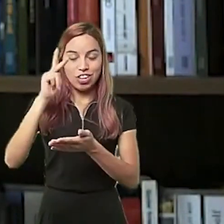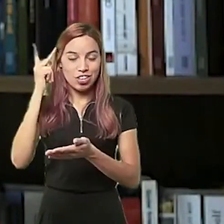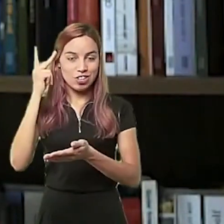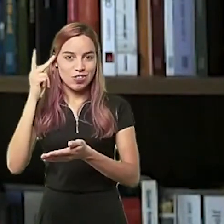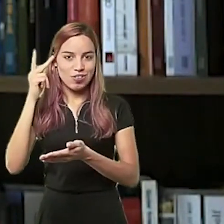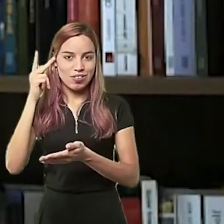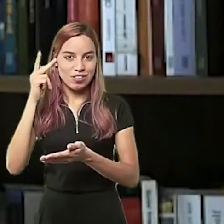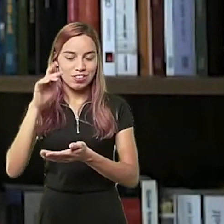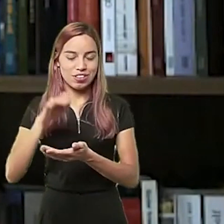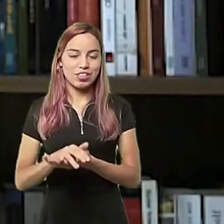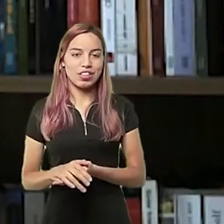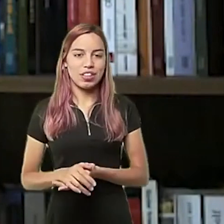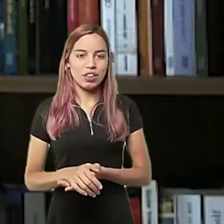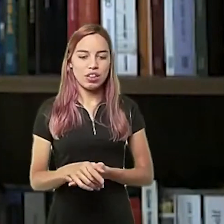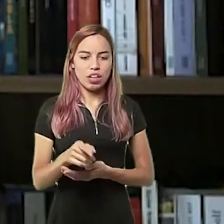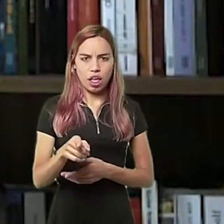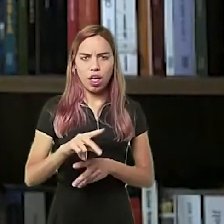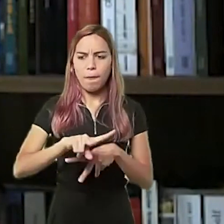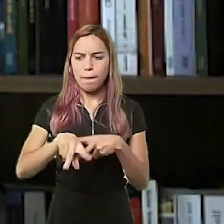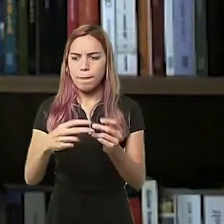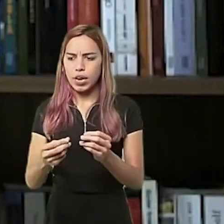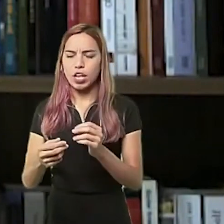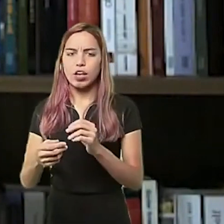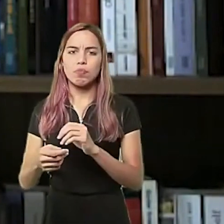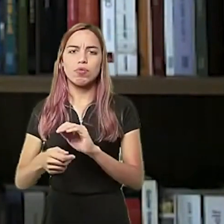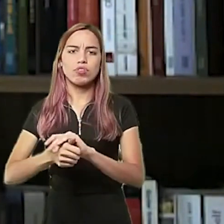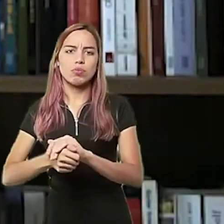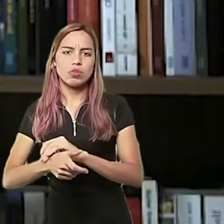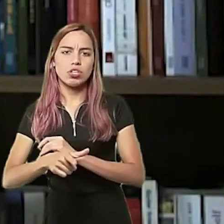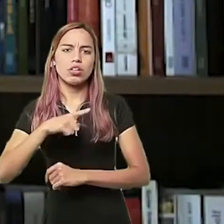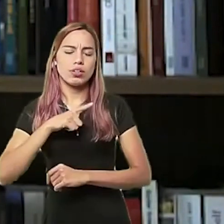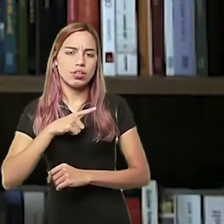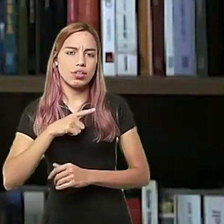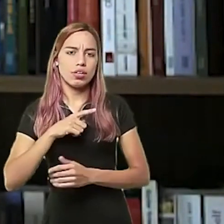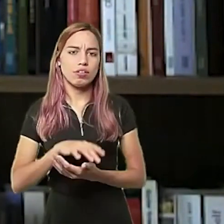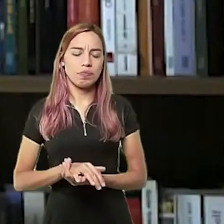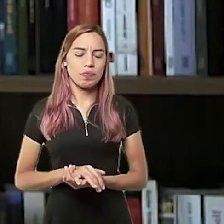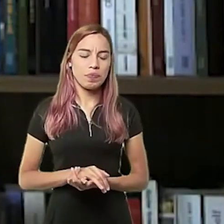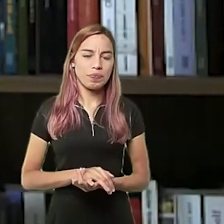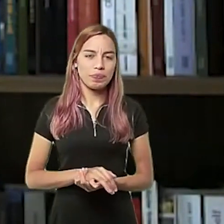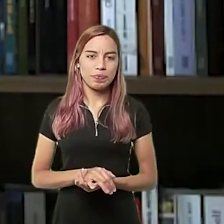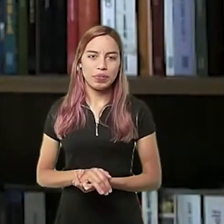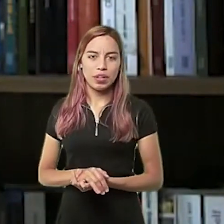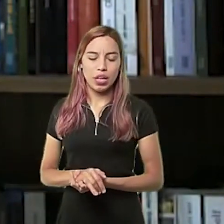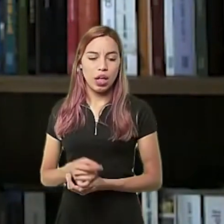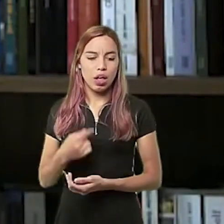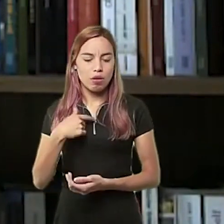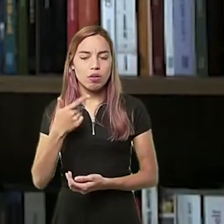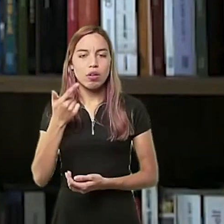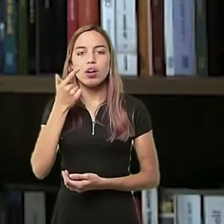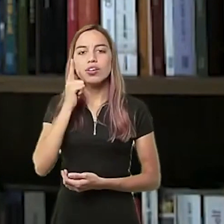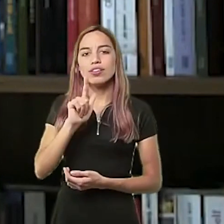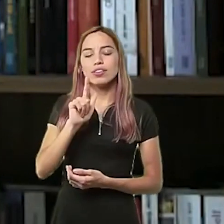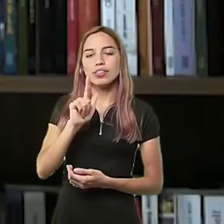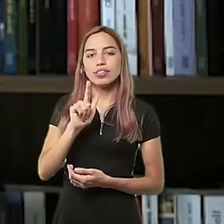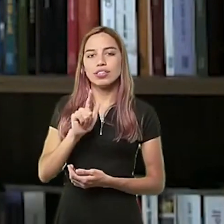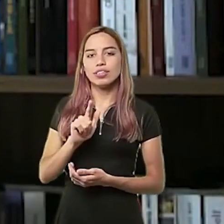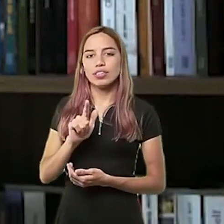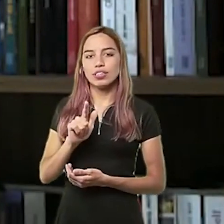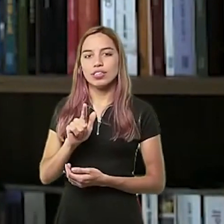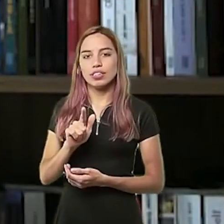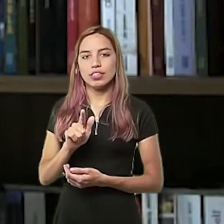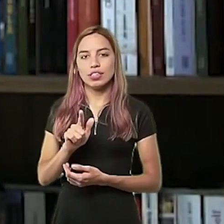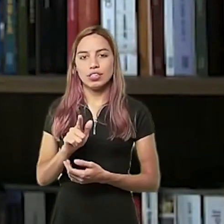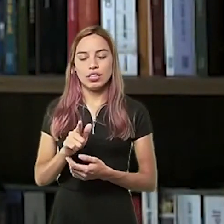em 2018. Só que saiu por uma pequena editora. Eu consegui publicar, inclusive, porque eu tive acesso